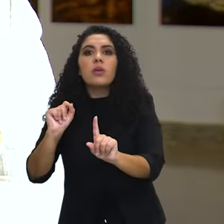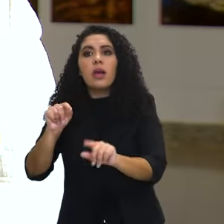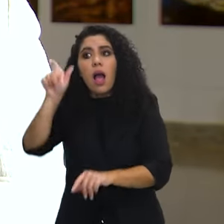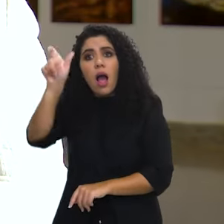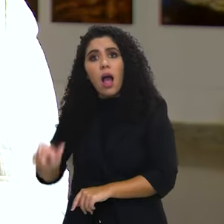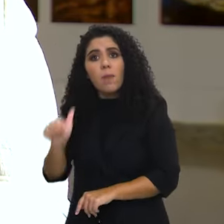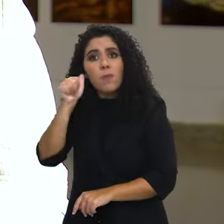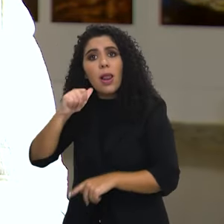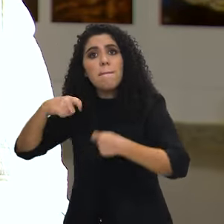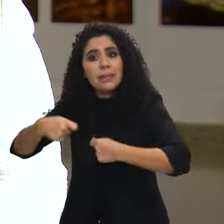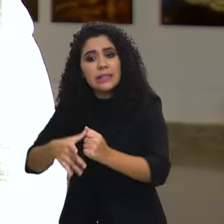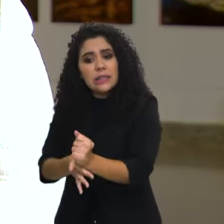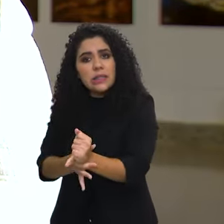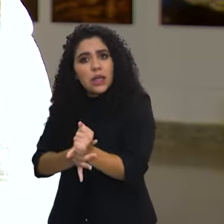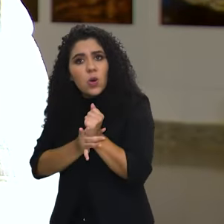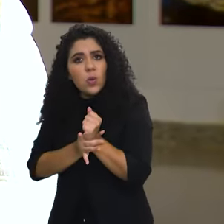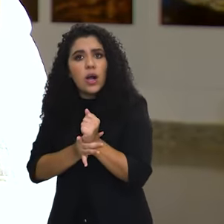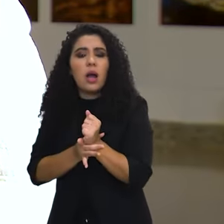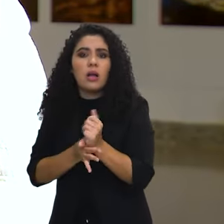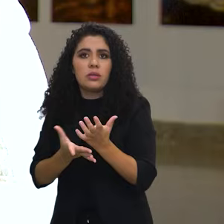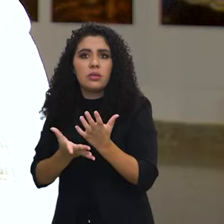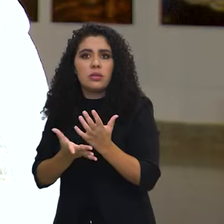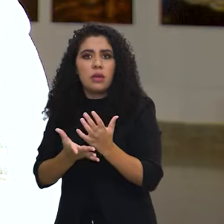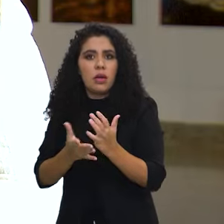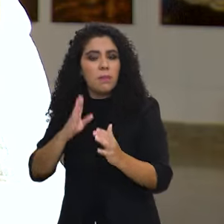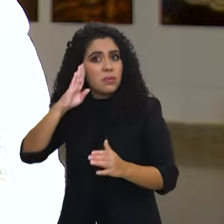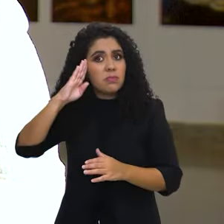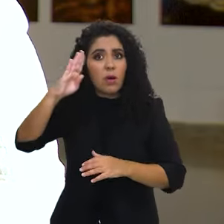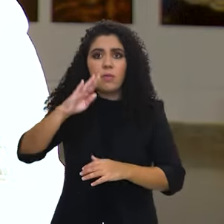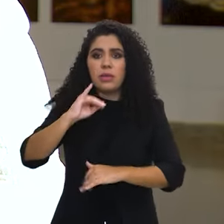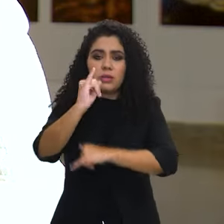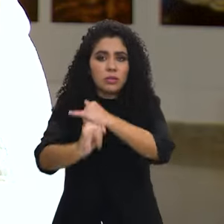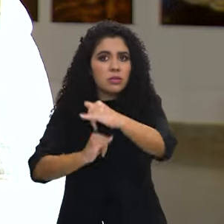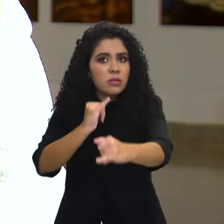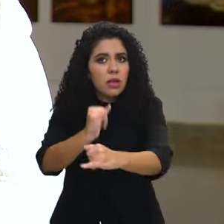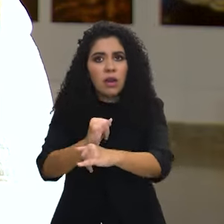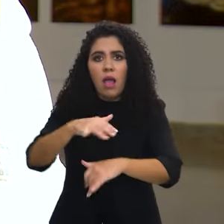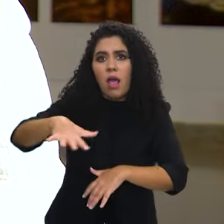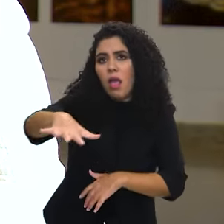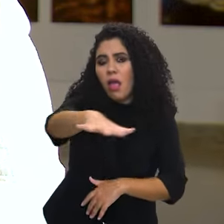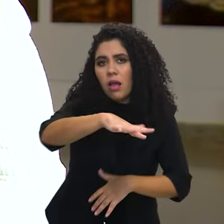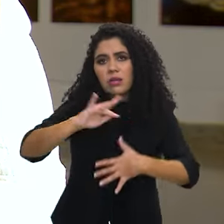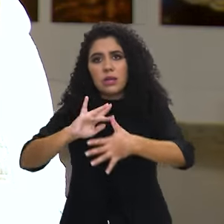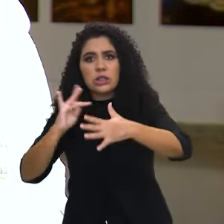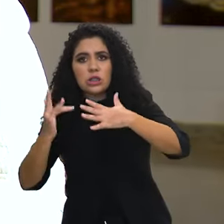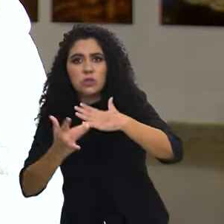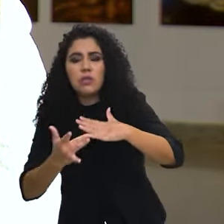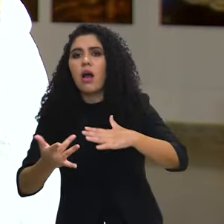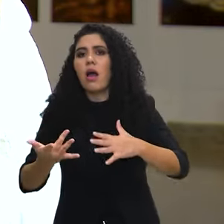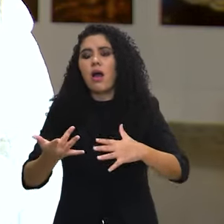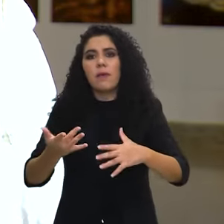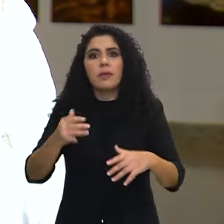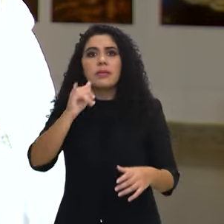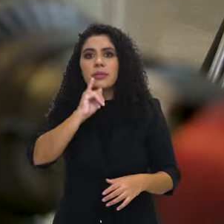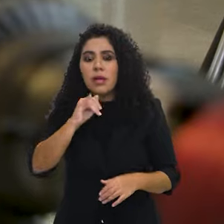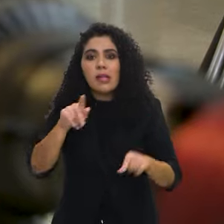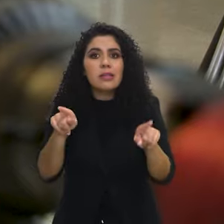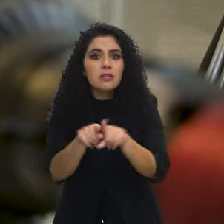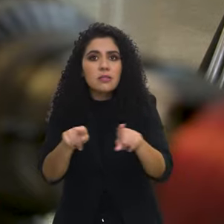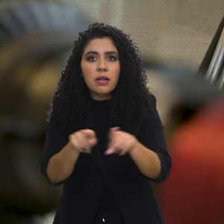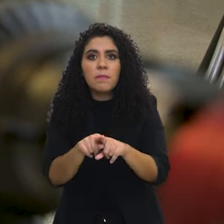as mulheres precisam ter segurança quando vão pra internet e a outra coisa É como é que eh ela se